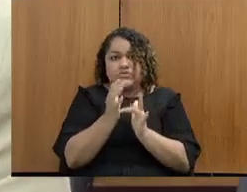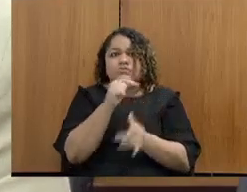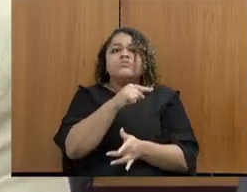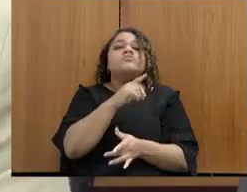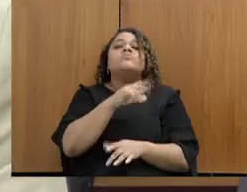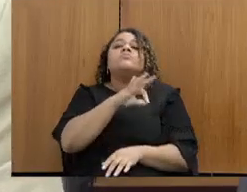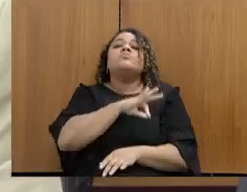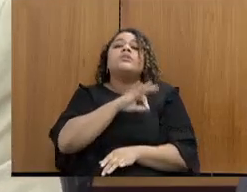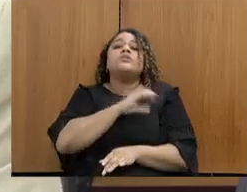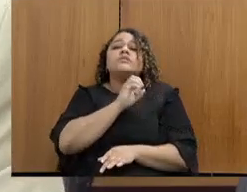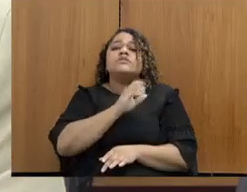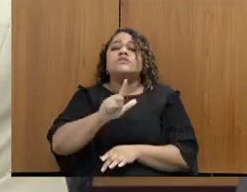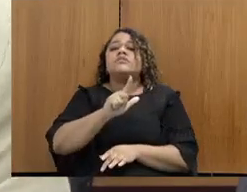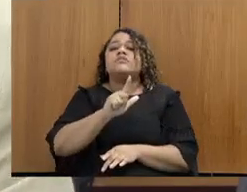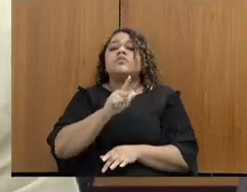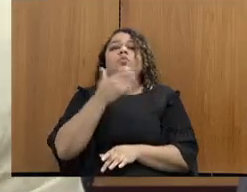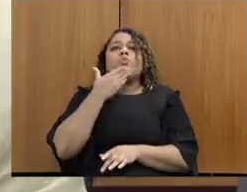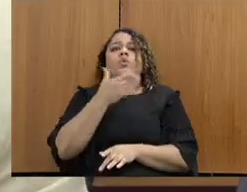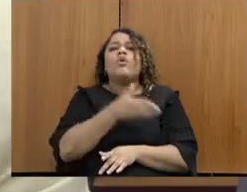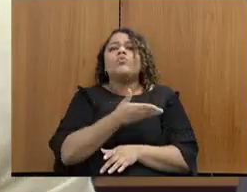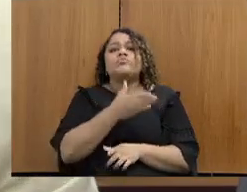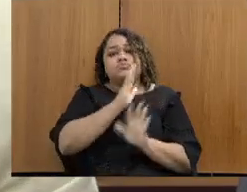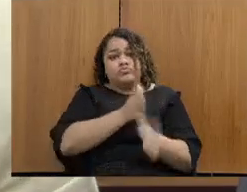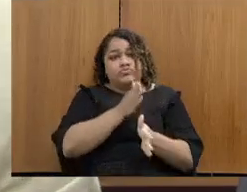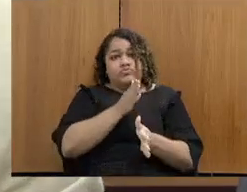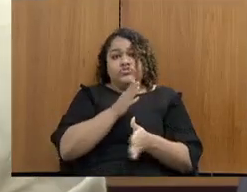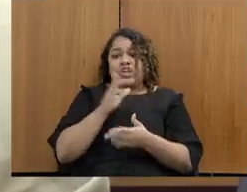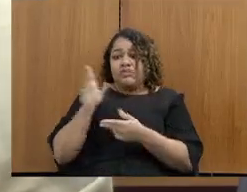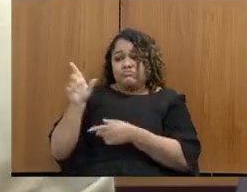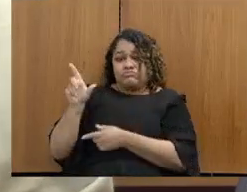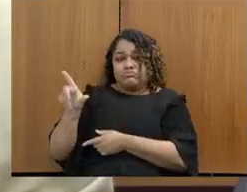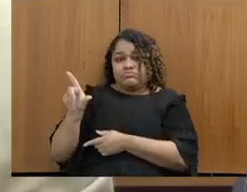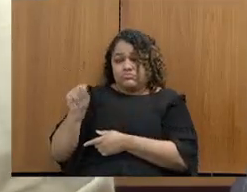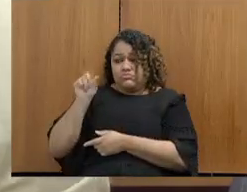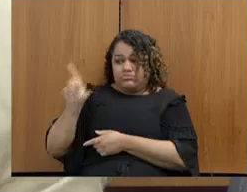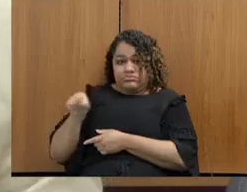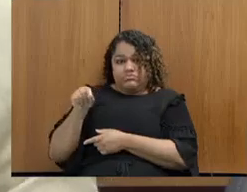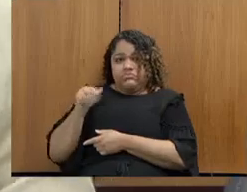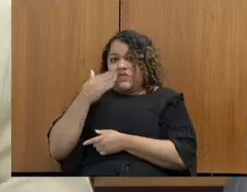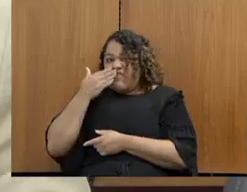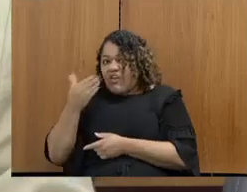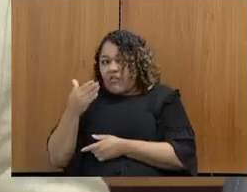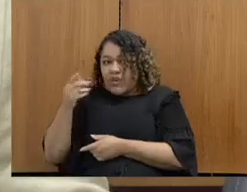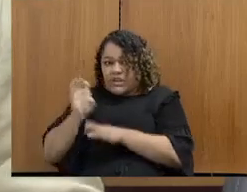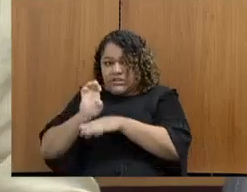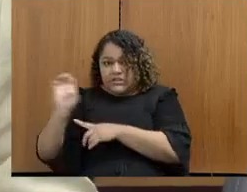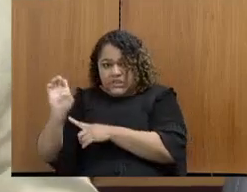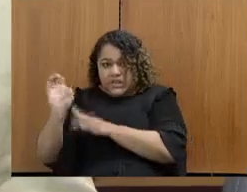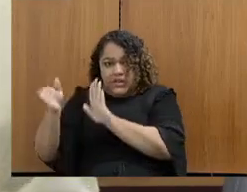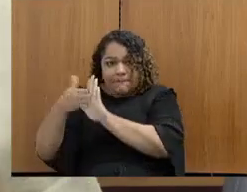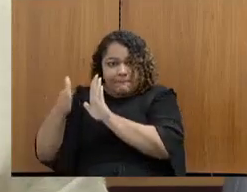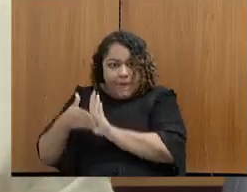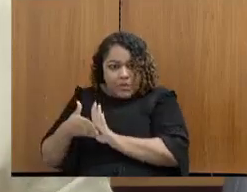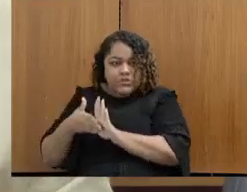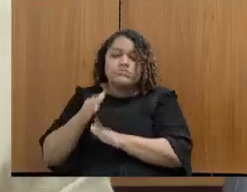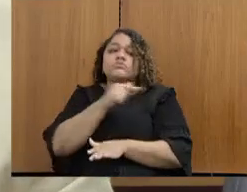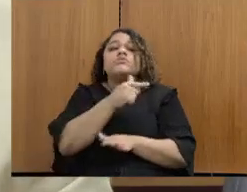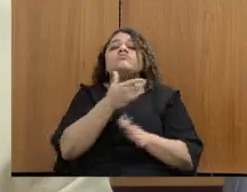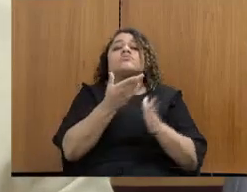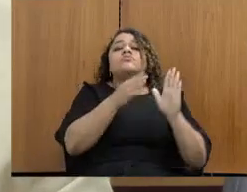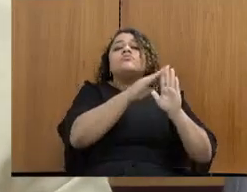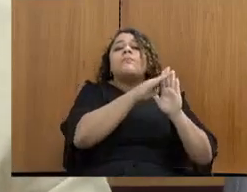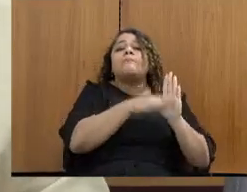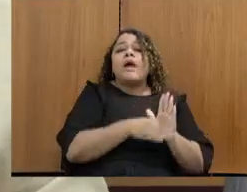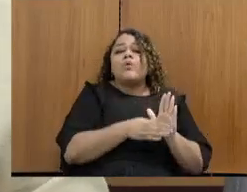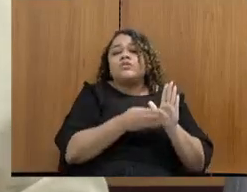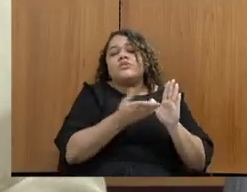adotou esse posicionamento em relação a essas outras duas pautas e isso para mim é extremamente relevante e ia perguntar também a respeito